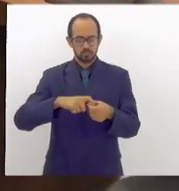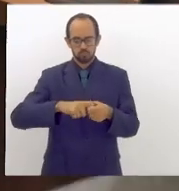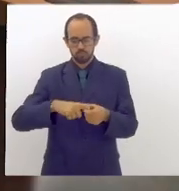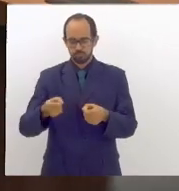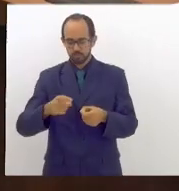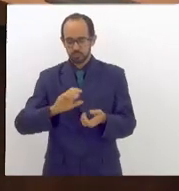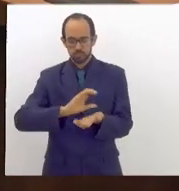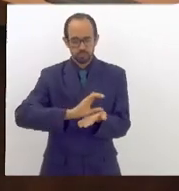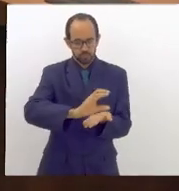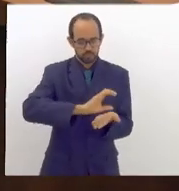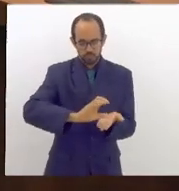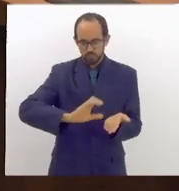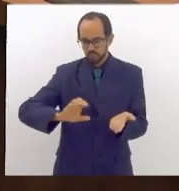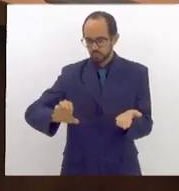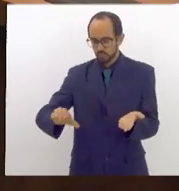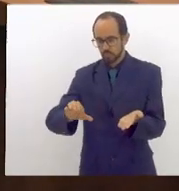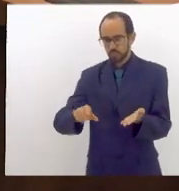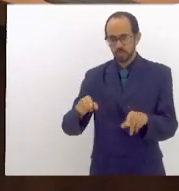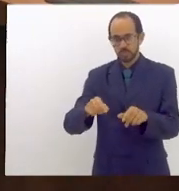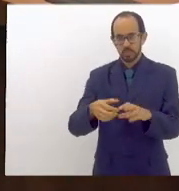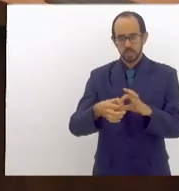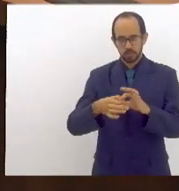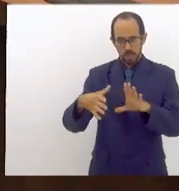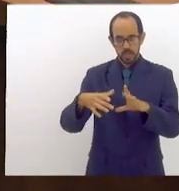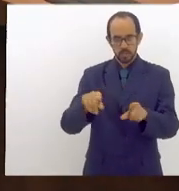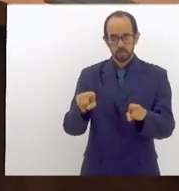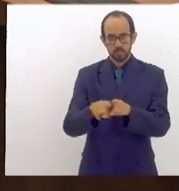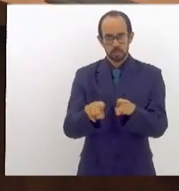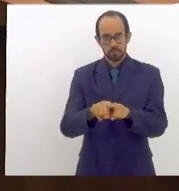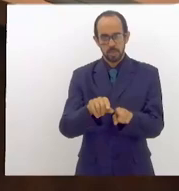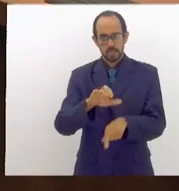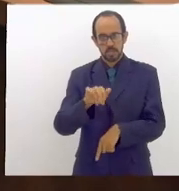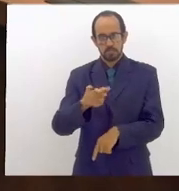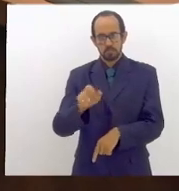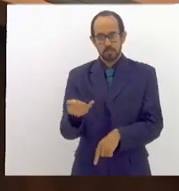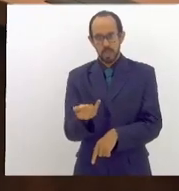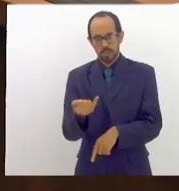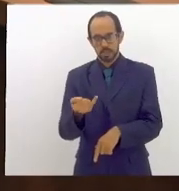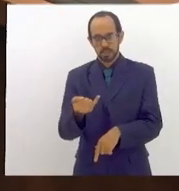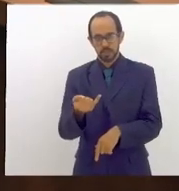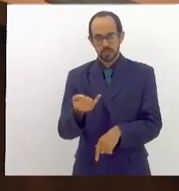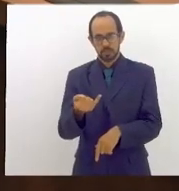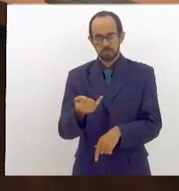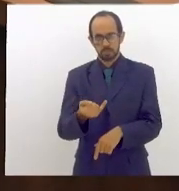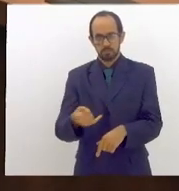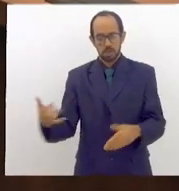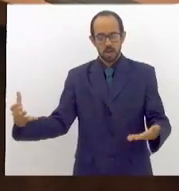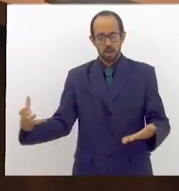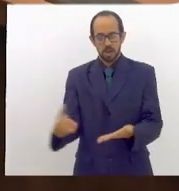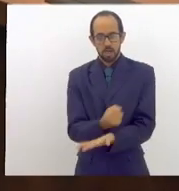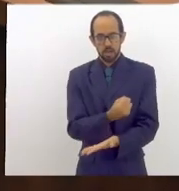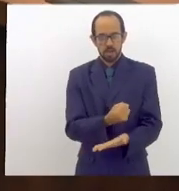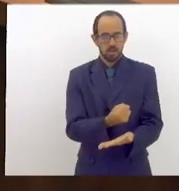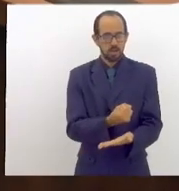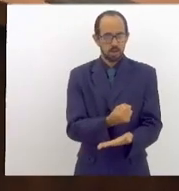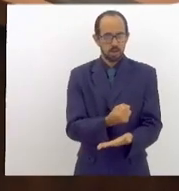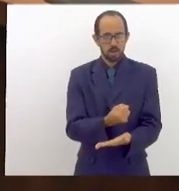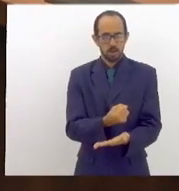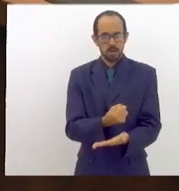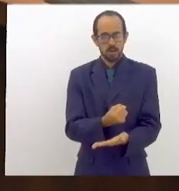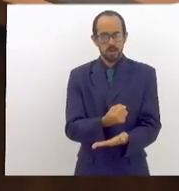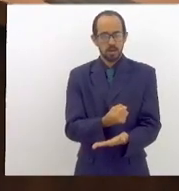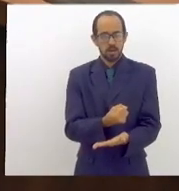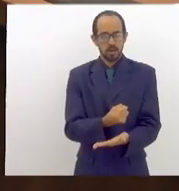empenhos e começando a liberar a se perde para usurpar as